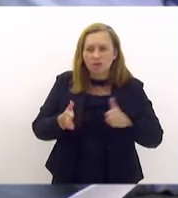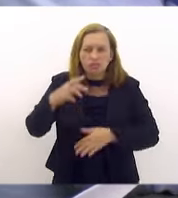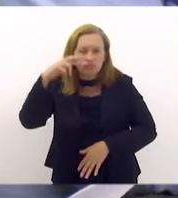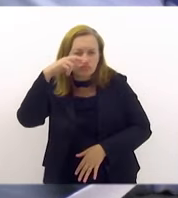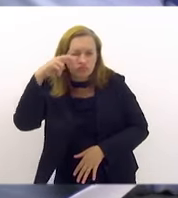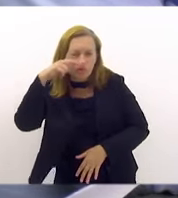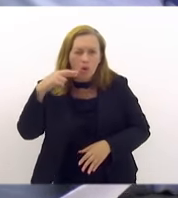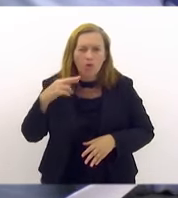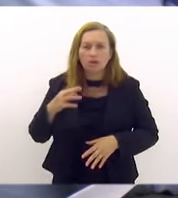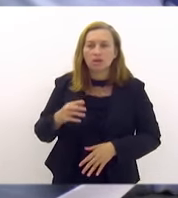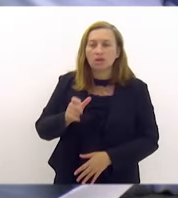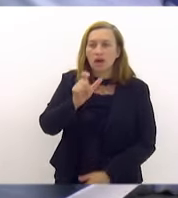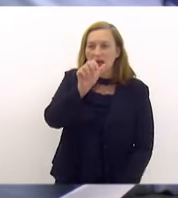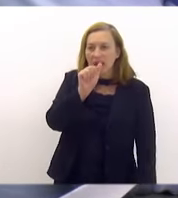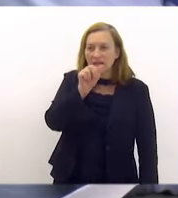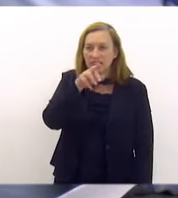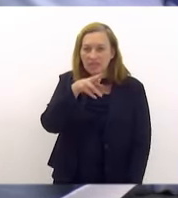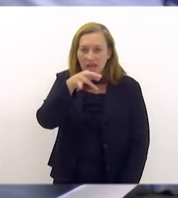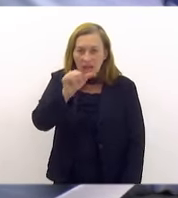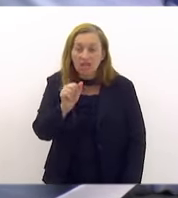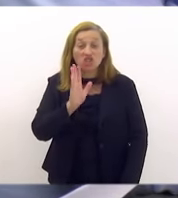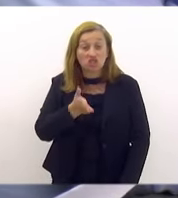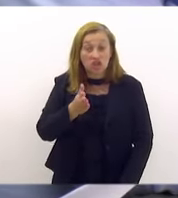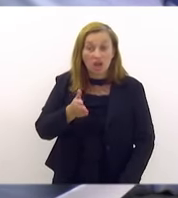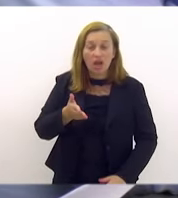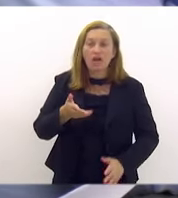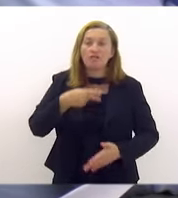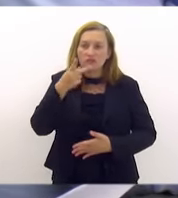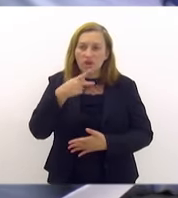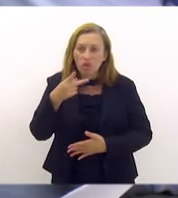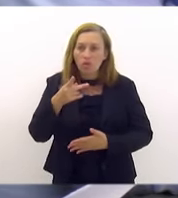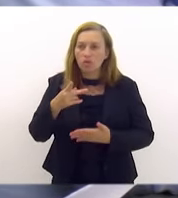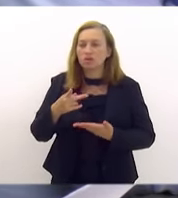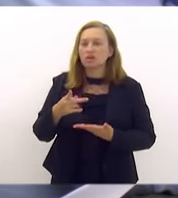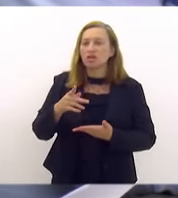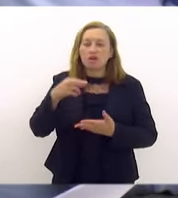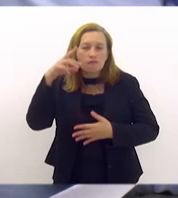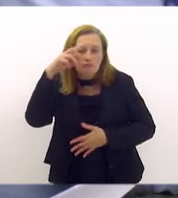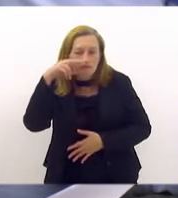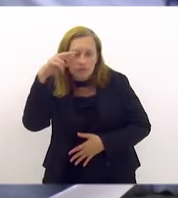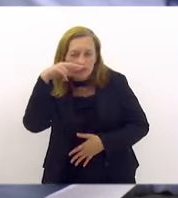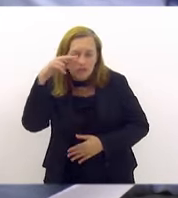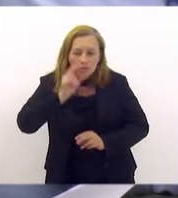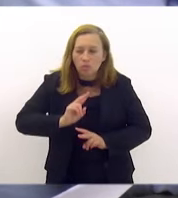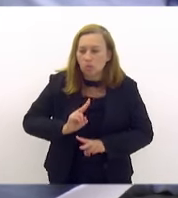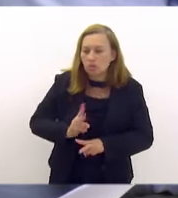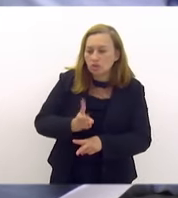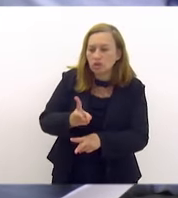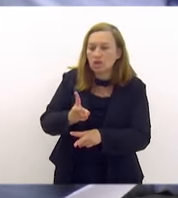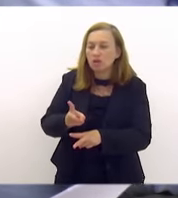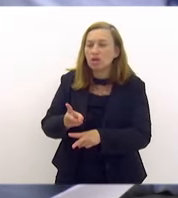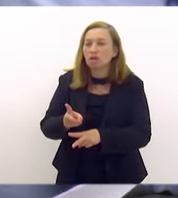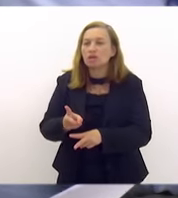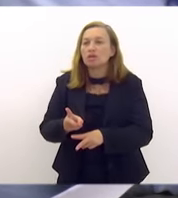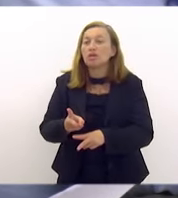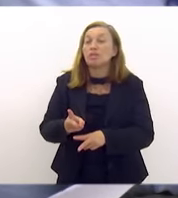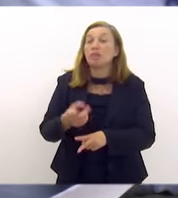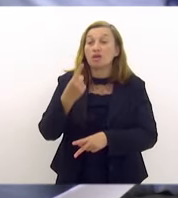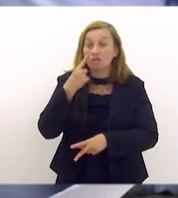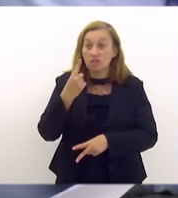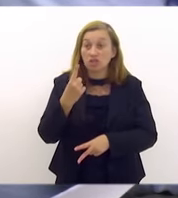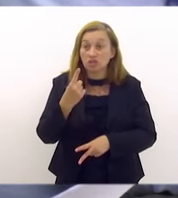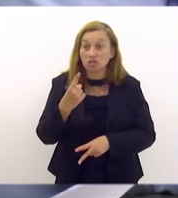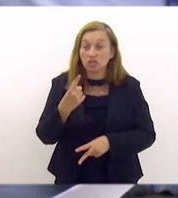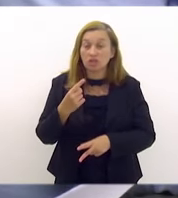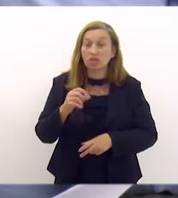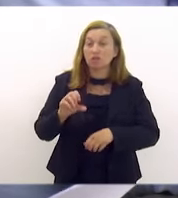a senhora Adriana já já nos apontou com relação às fiscalizações permanentes eh que tá previsto né